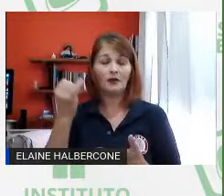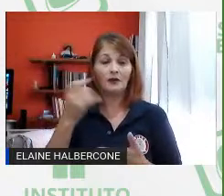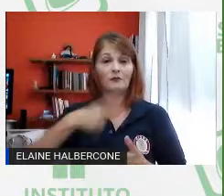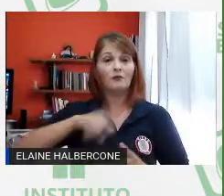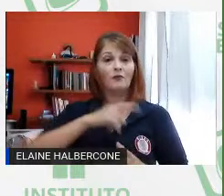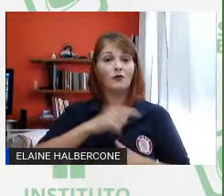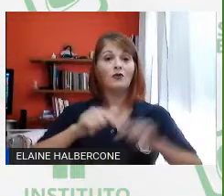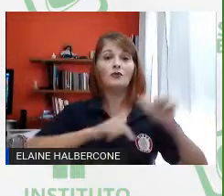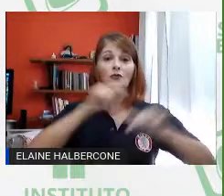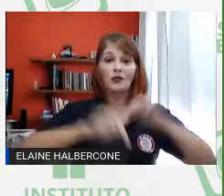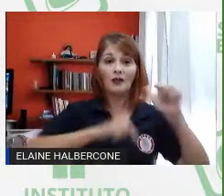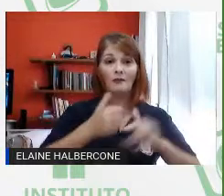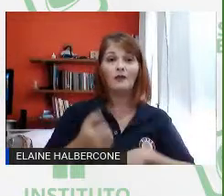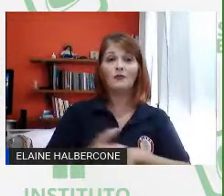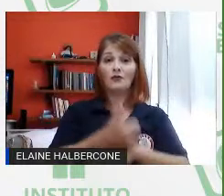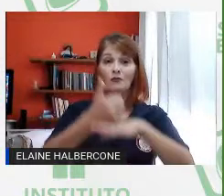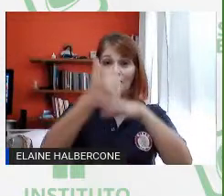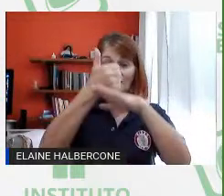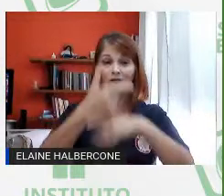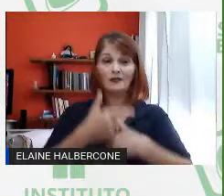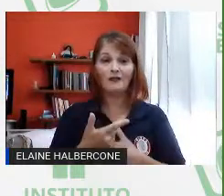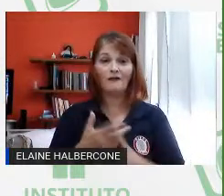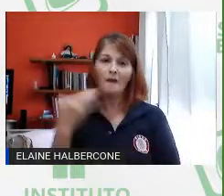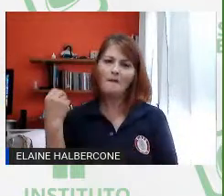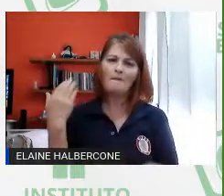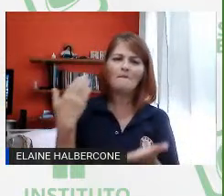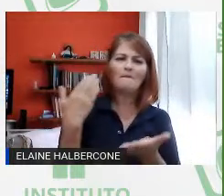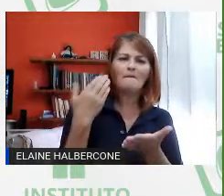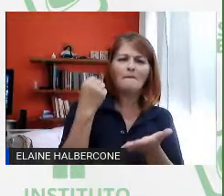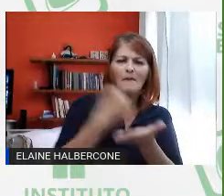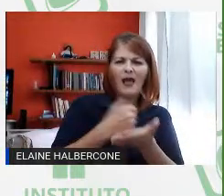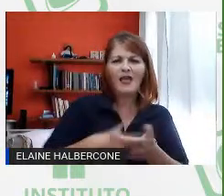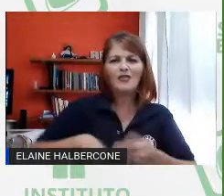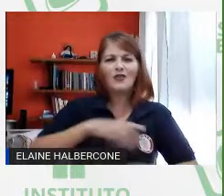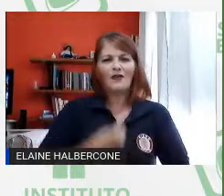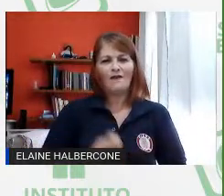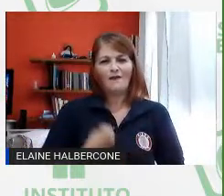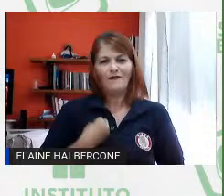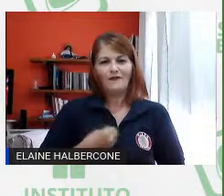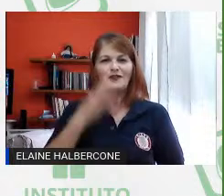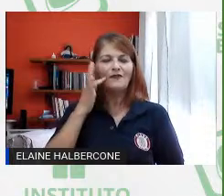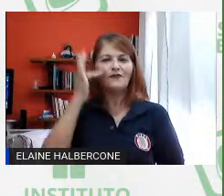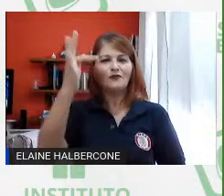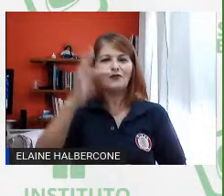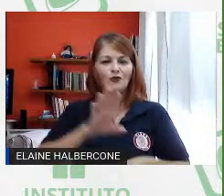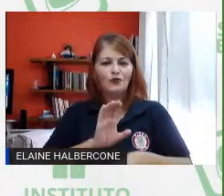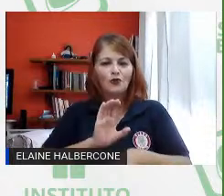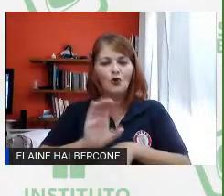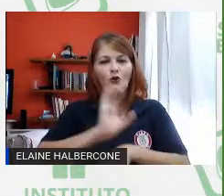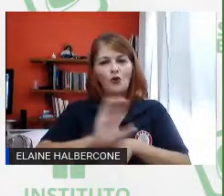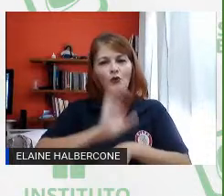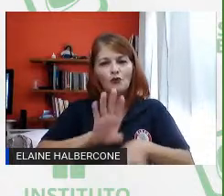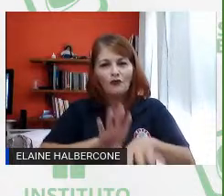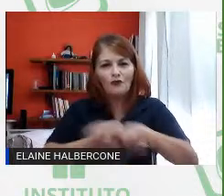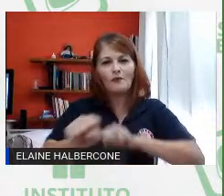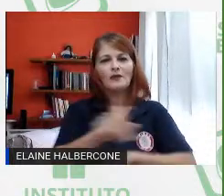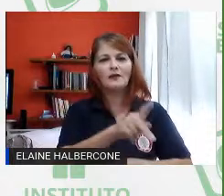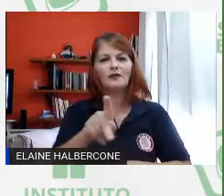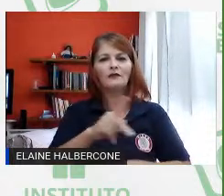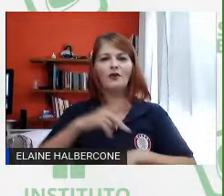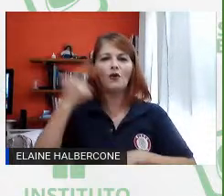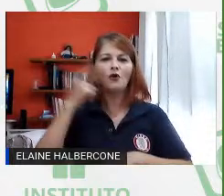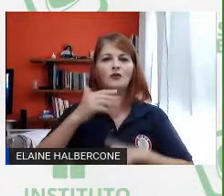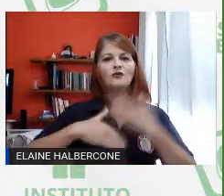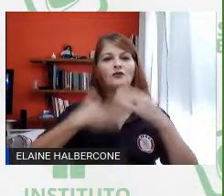para a nossa profissão. Vai marcar a nossa vida dentro do curso de formação de professores, né? De ter conseguido desenvolver todas